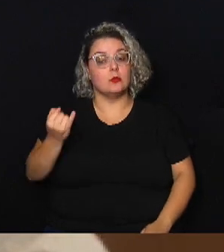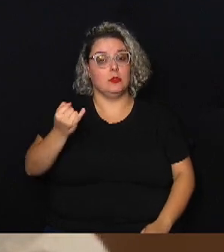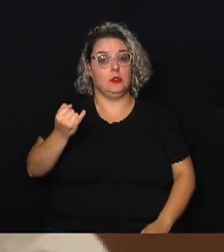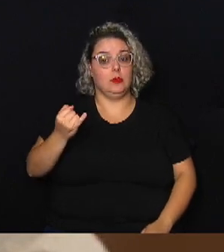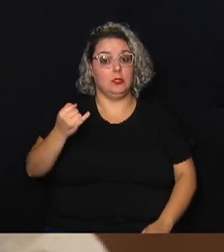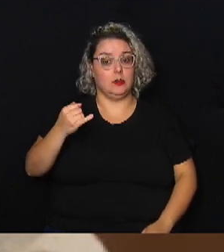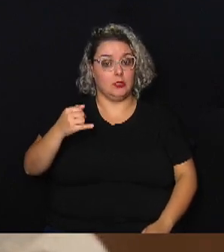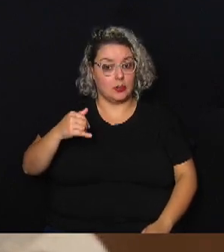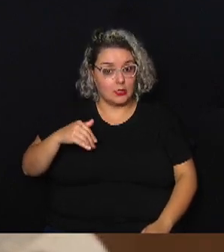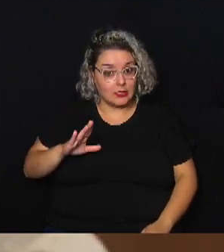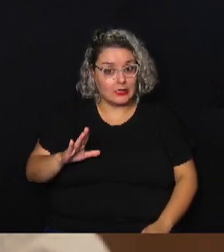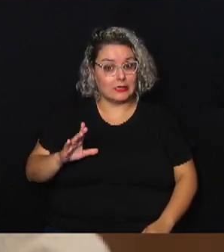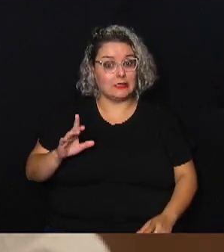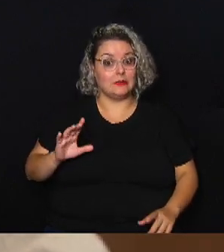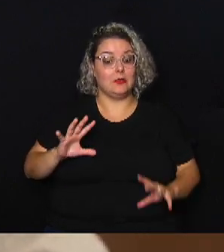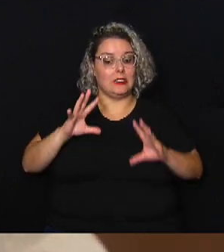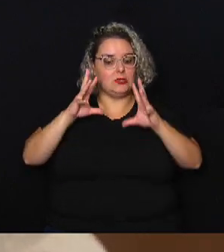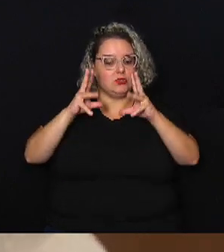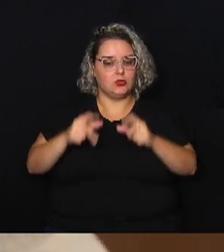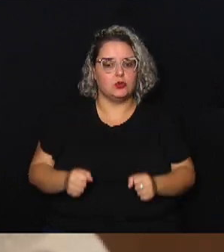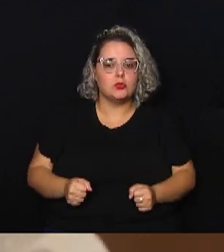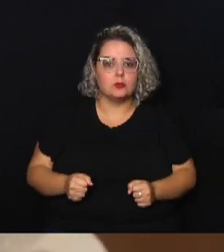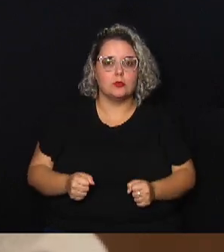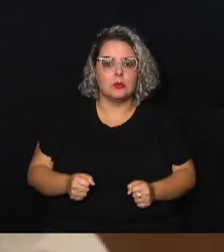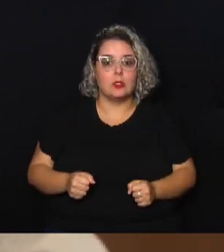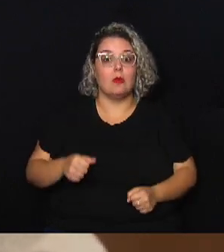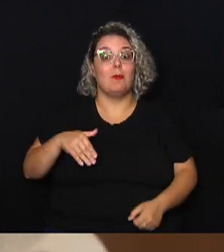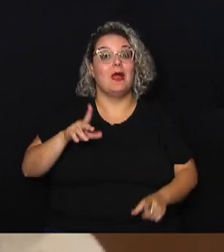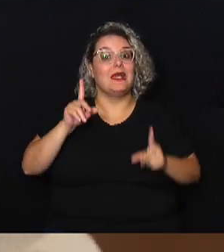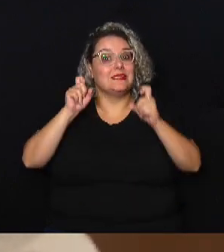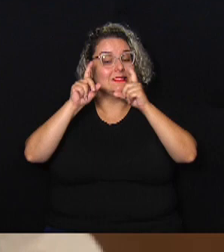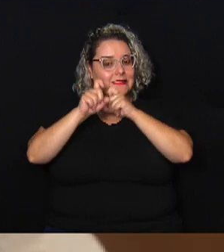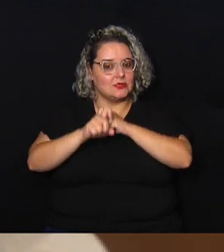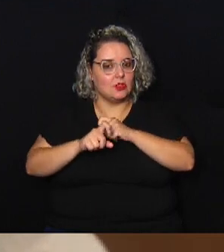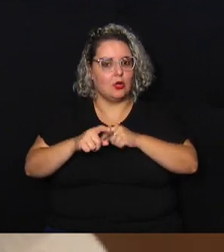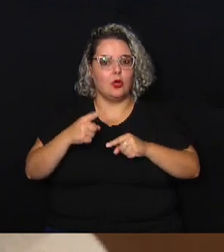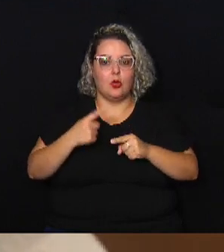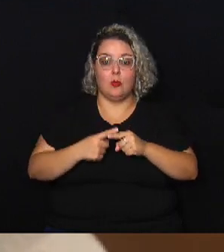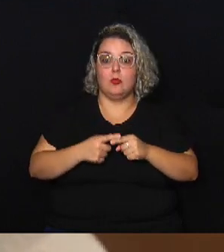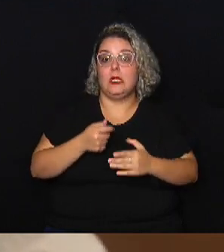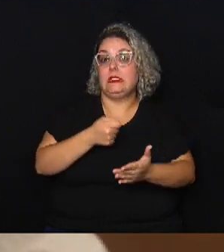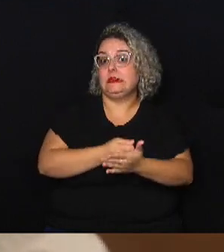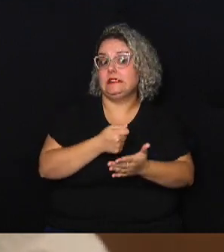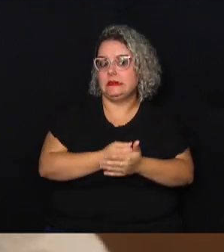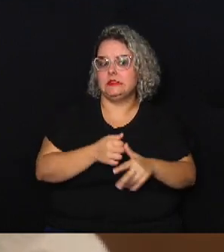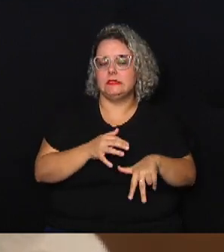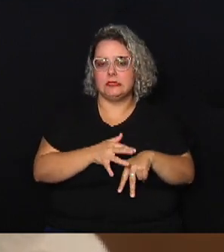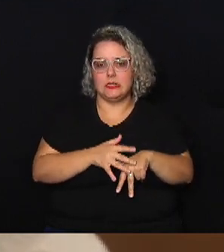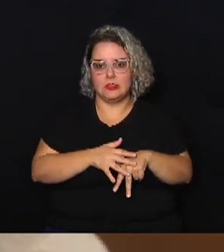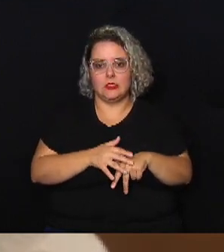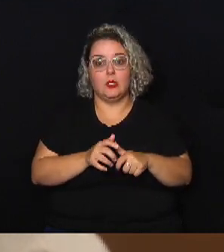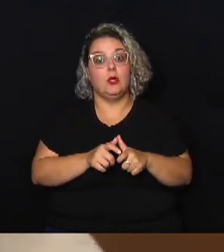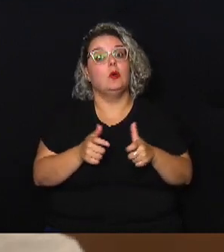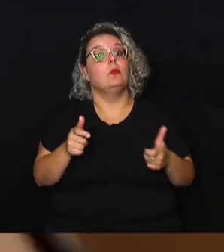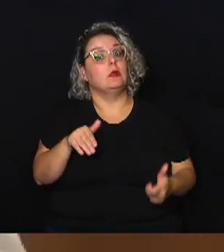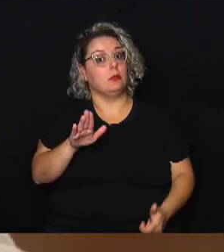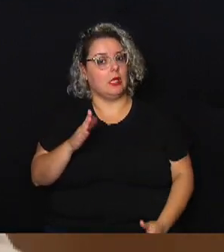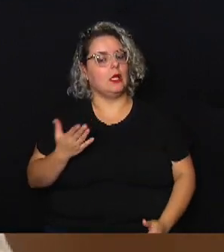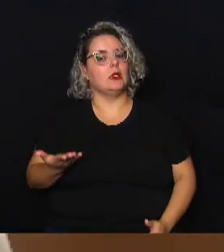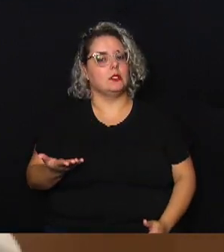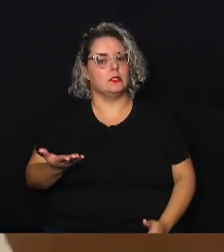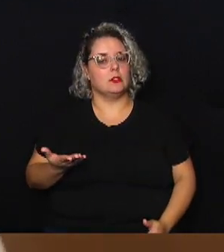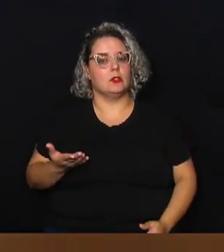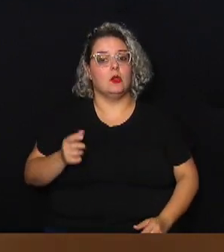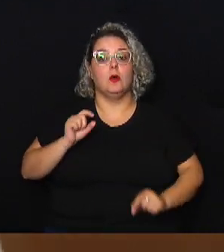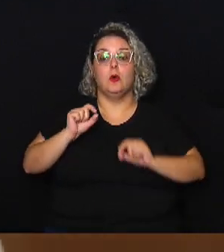está mais complexa, cada vez ela está mais difícil, porque a exigência do paciente aumenta muito mais. O que